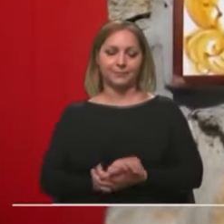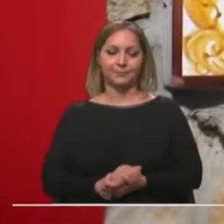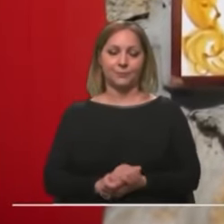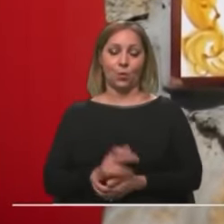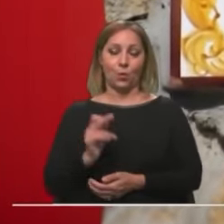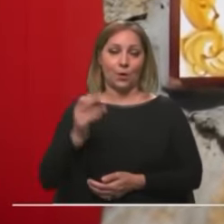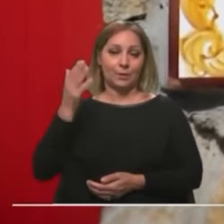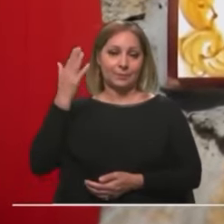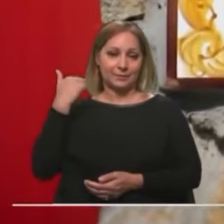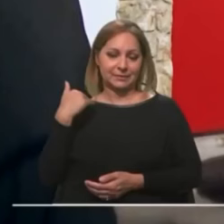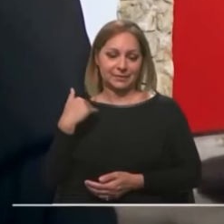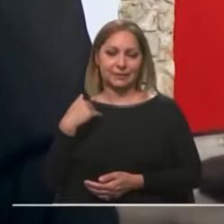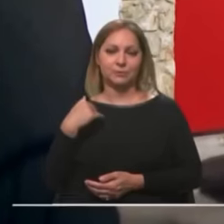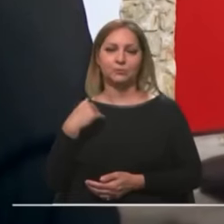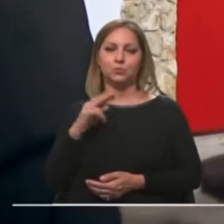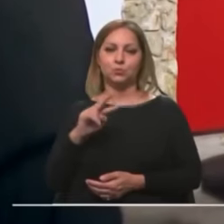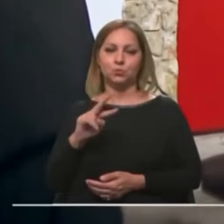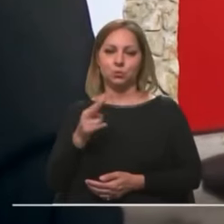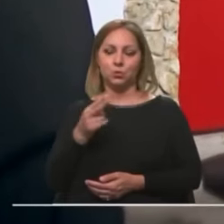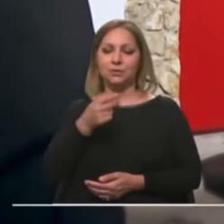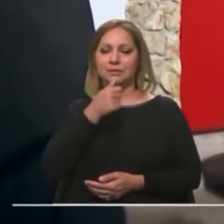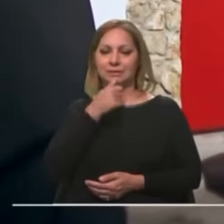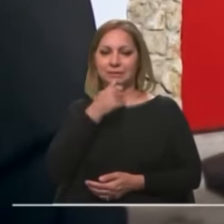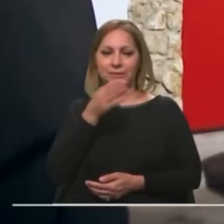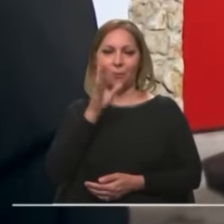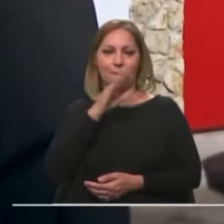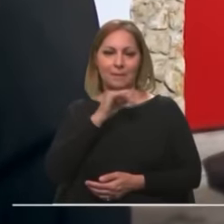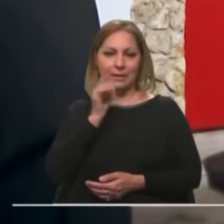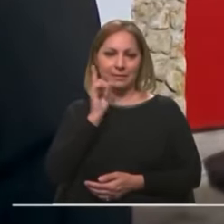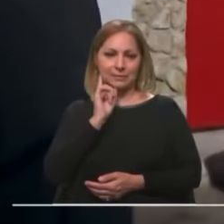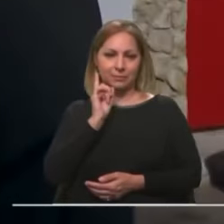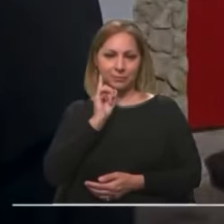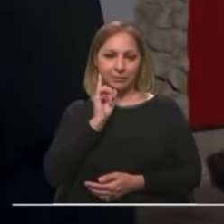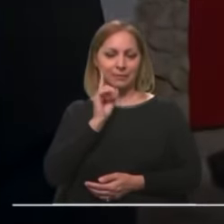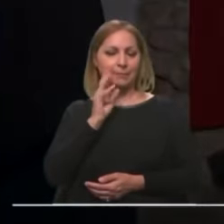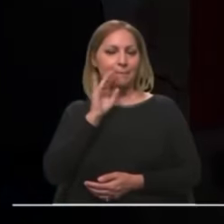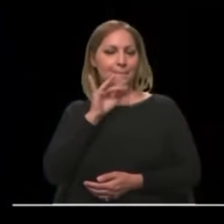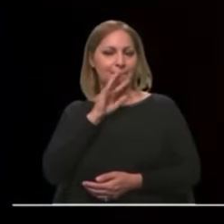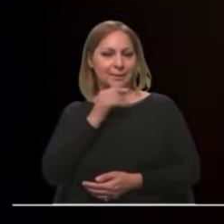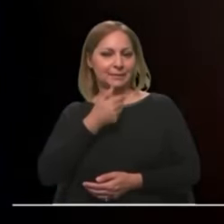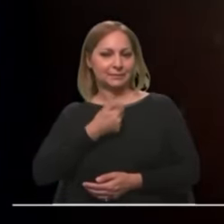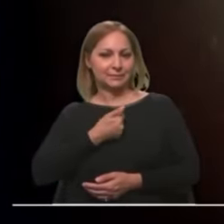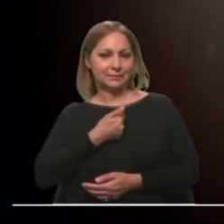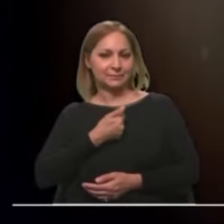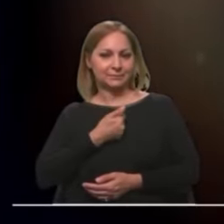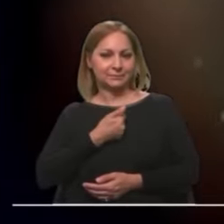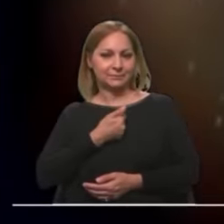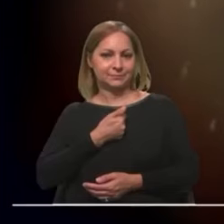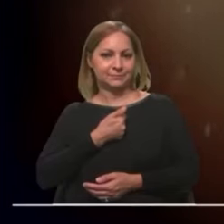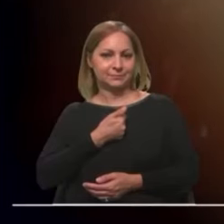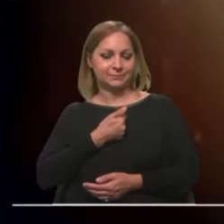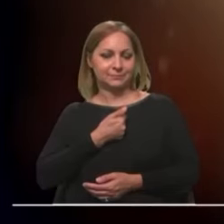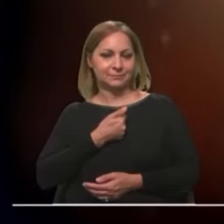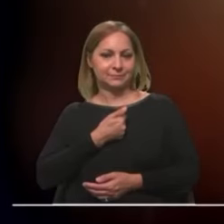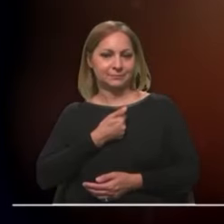no ano passado tomaram uma das decisões mais importantes da vida serem pais três